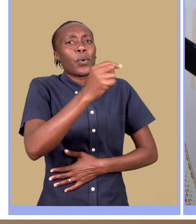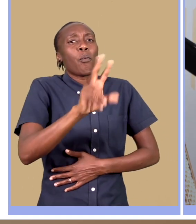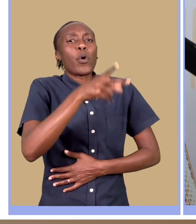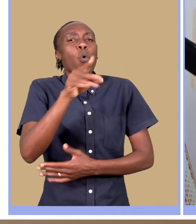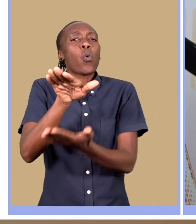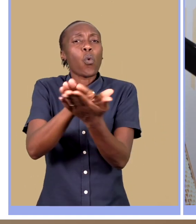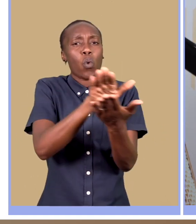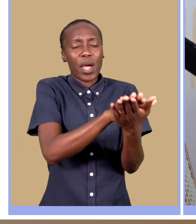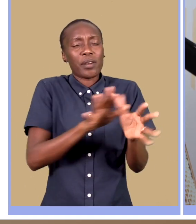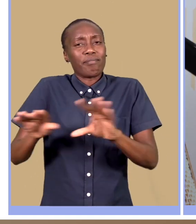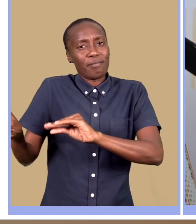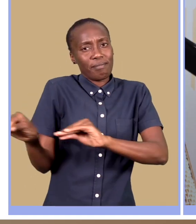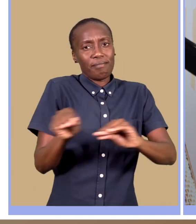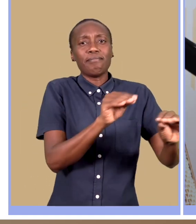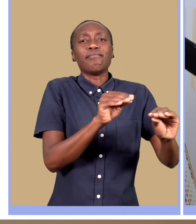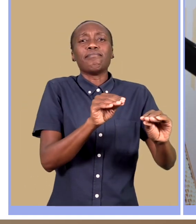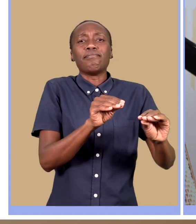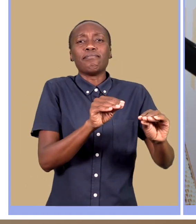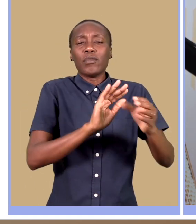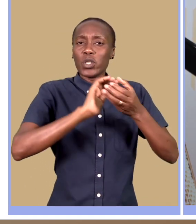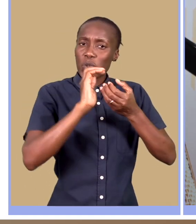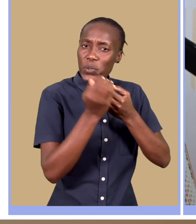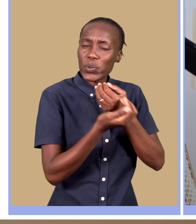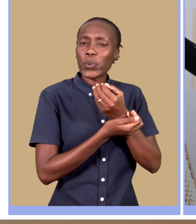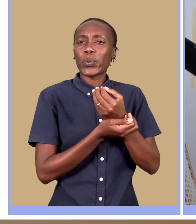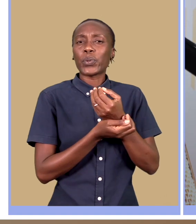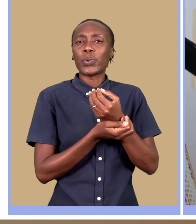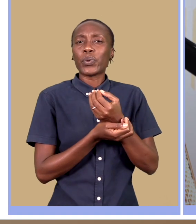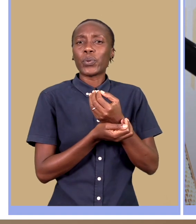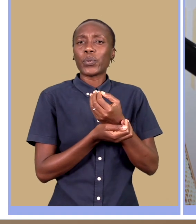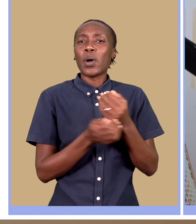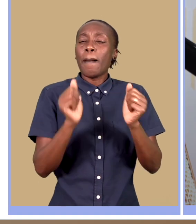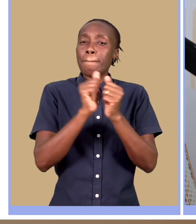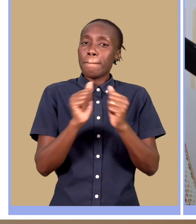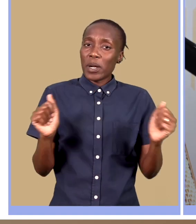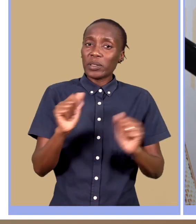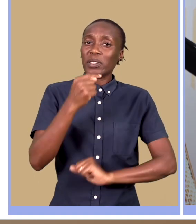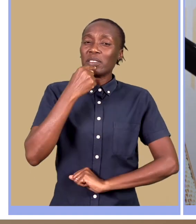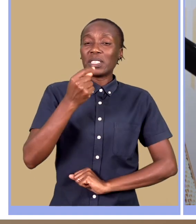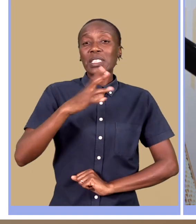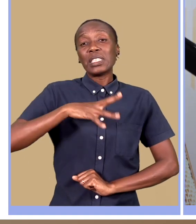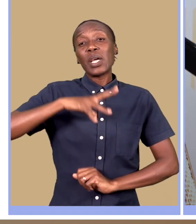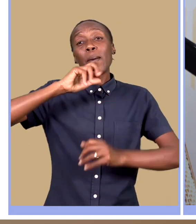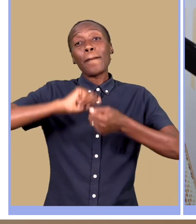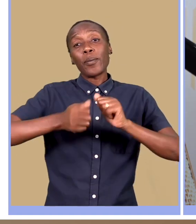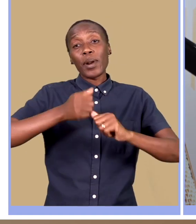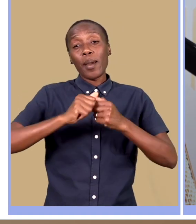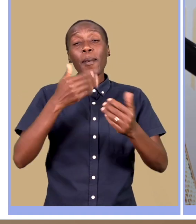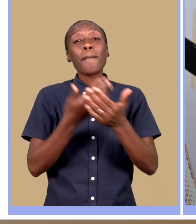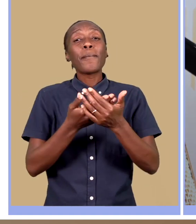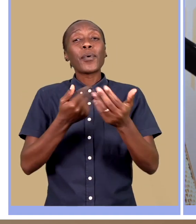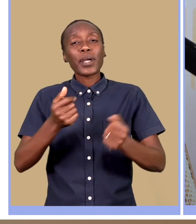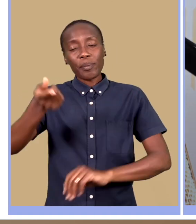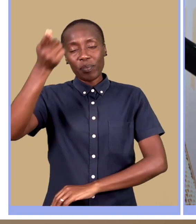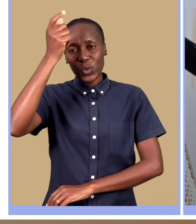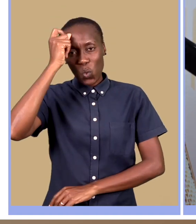dos meus familiares. Isso seria lógico. Mas existem fatores geralmente